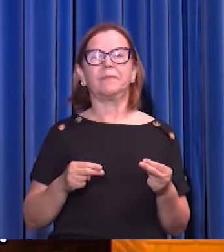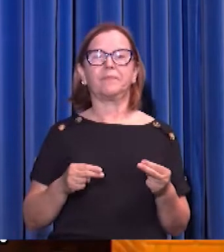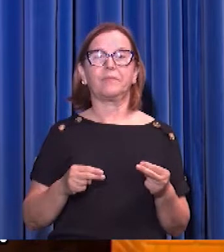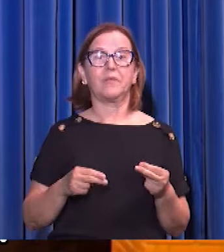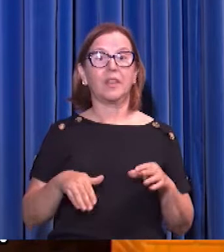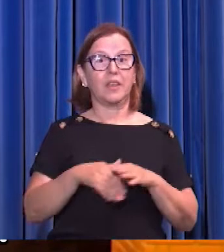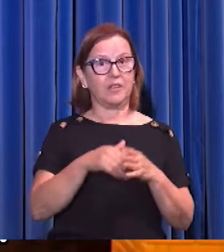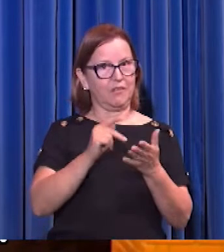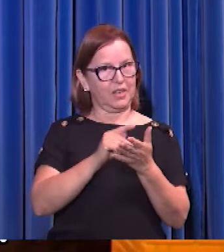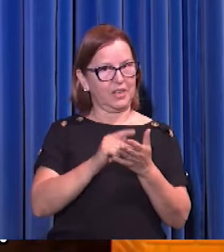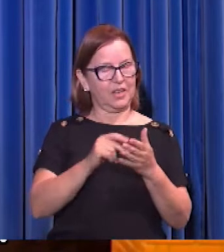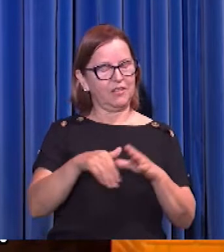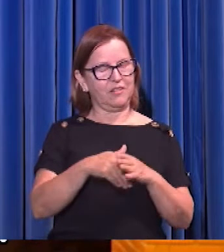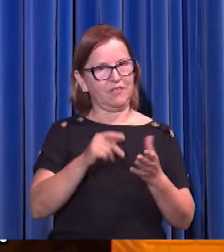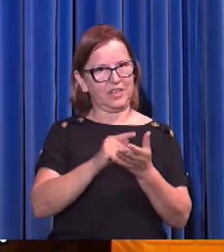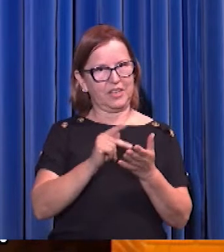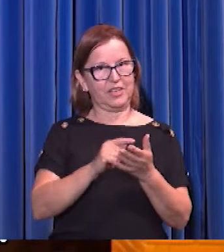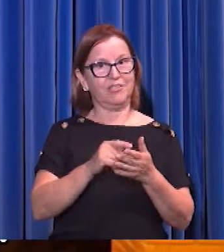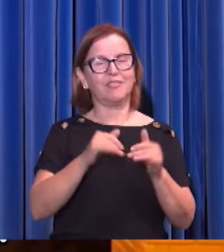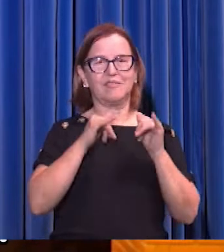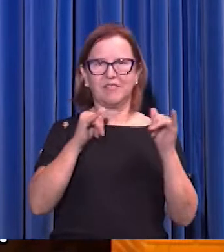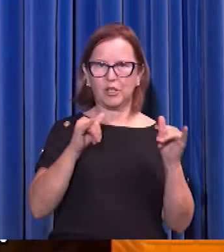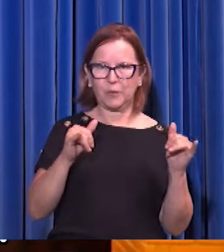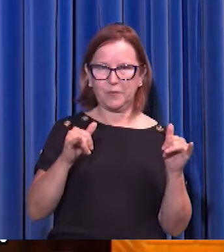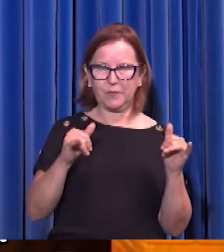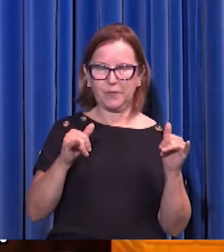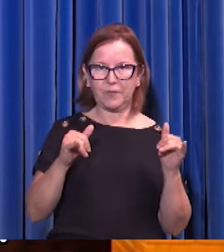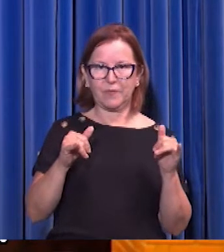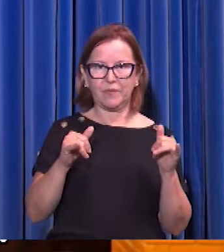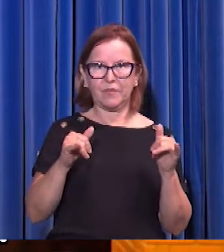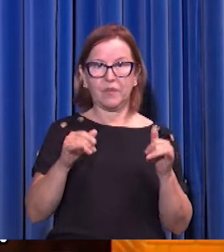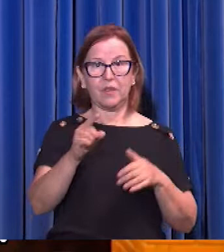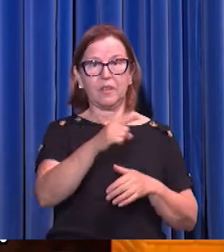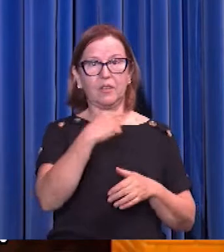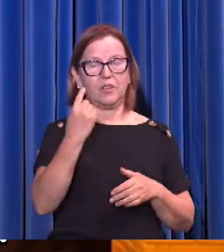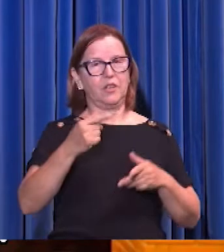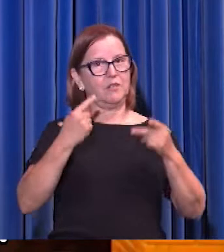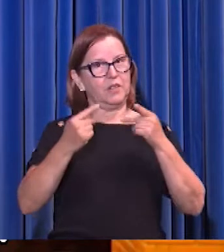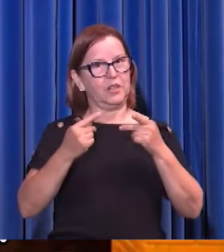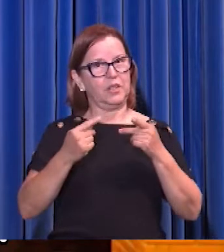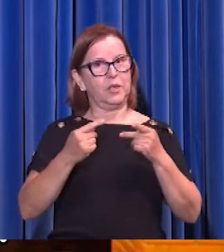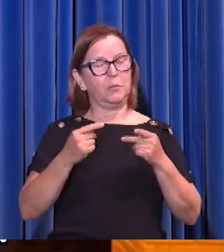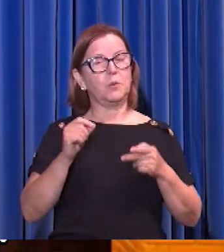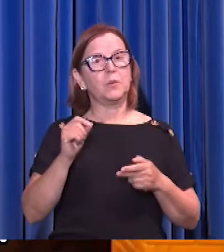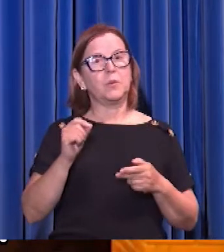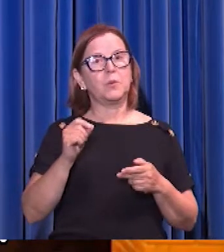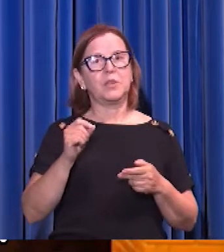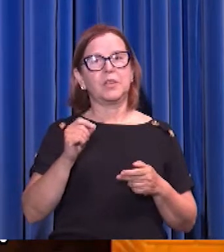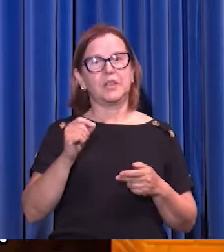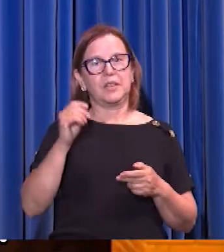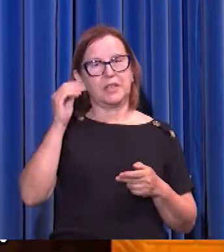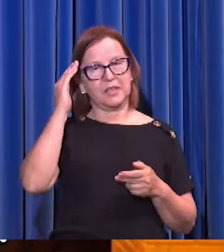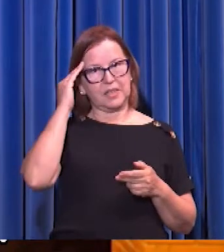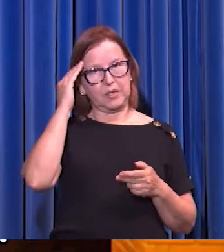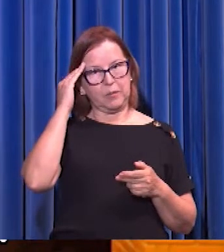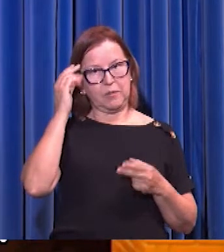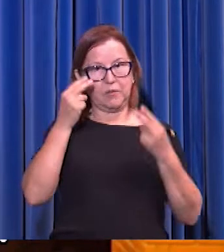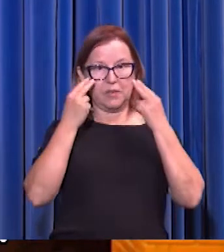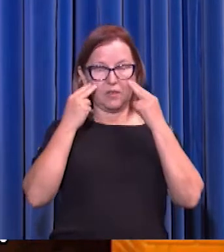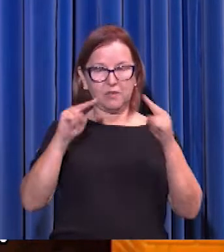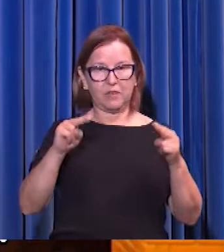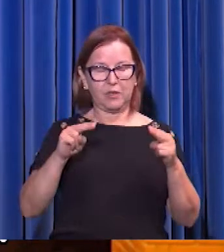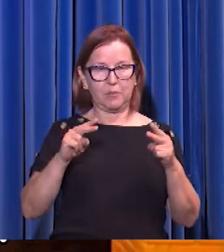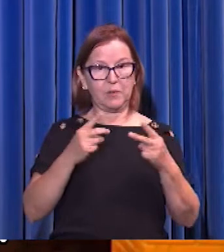Em verdade te digo, que nós dizemos o que sabemos e testificamos o que temos